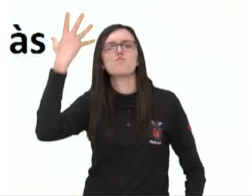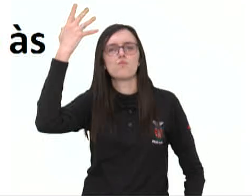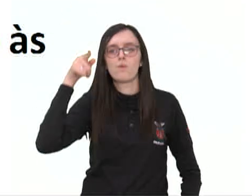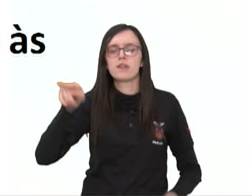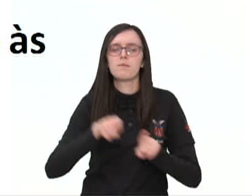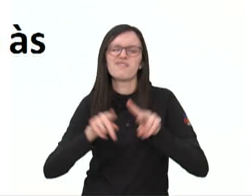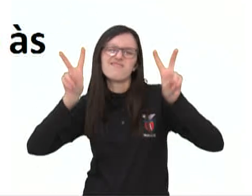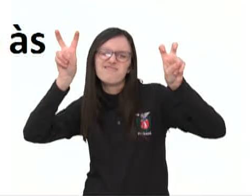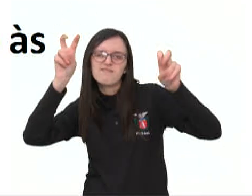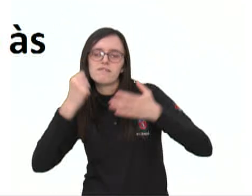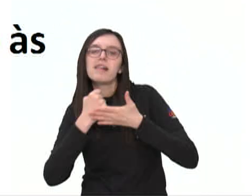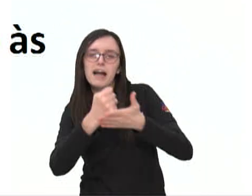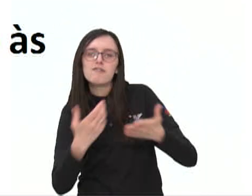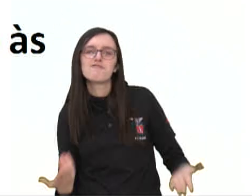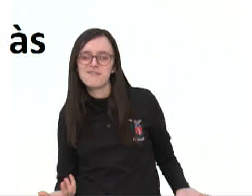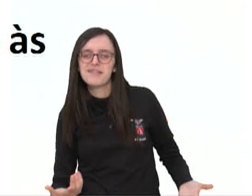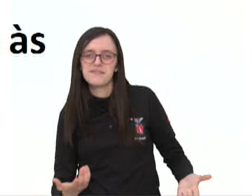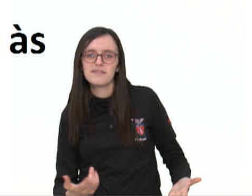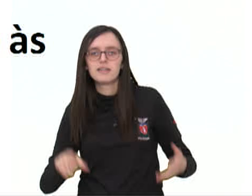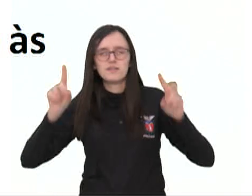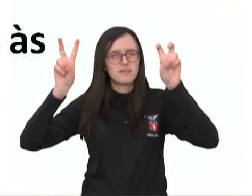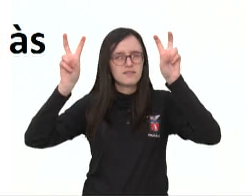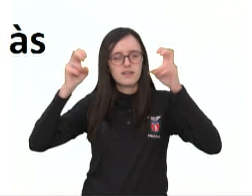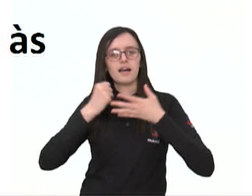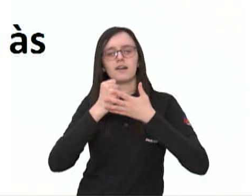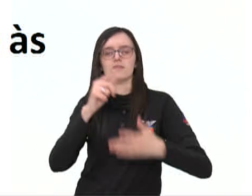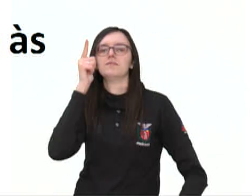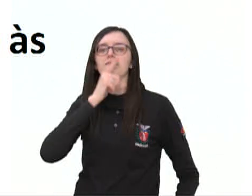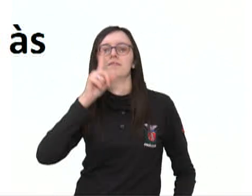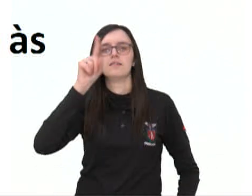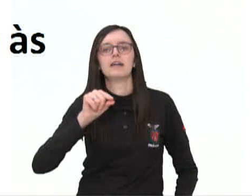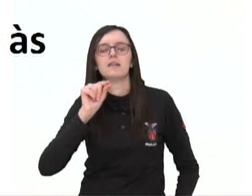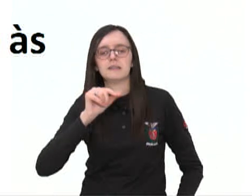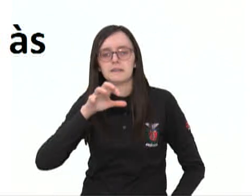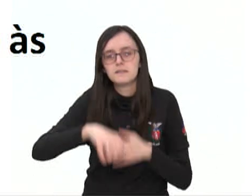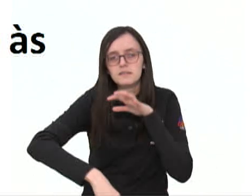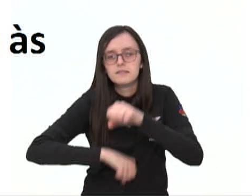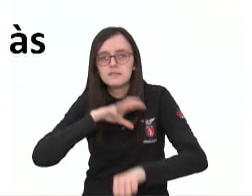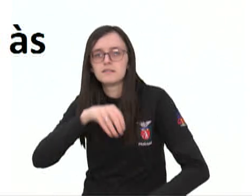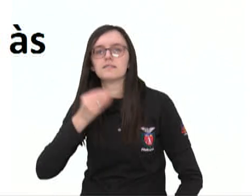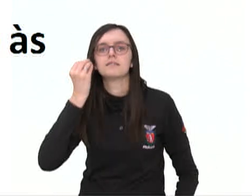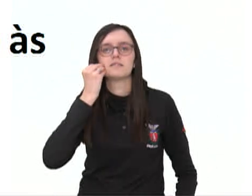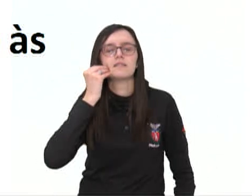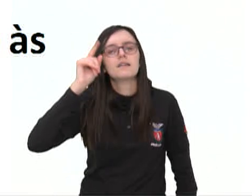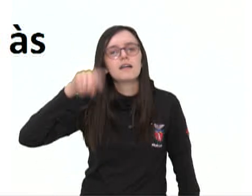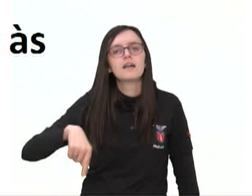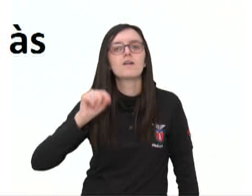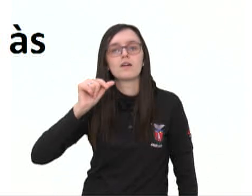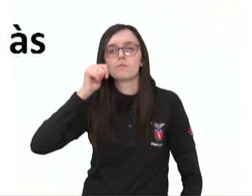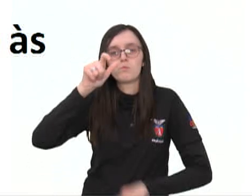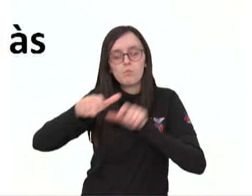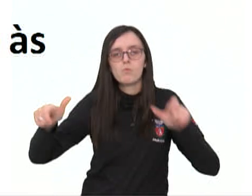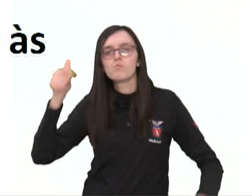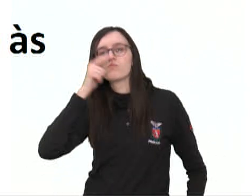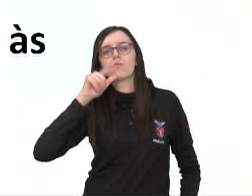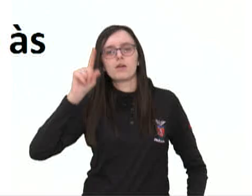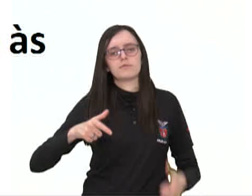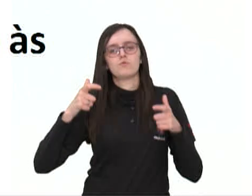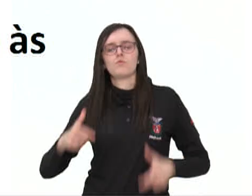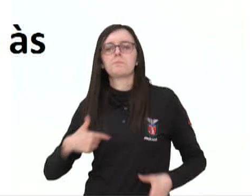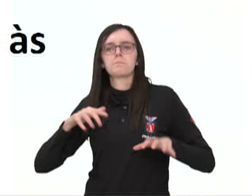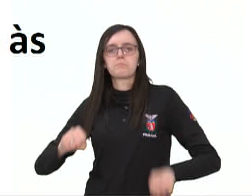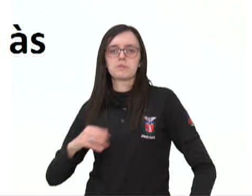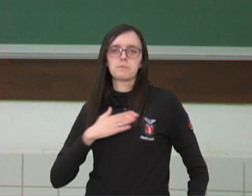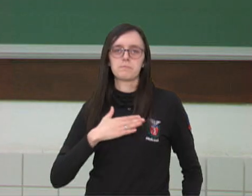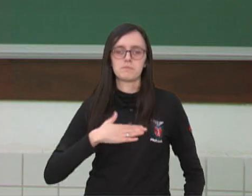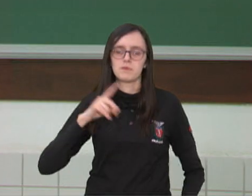uma ajudinha, lembra? Entre aspas, nessa busca para as mulheres ganharem o seu